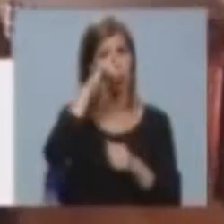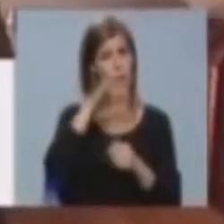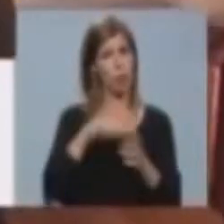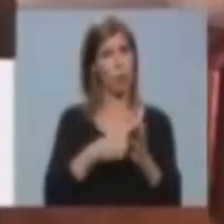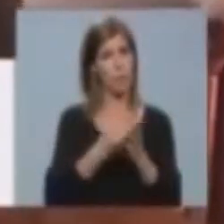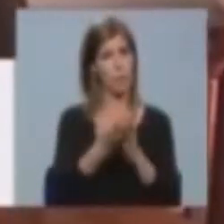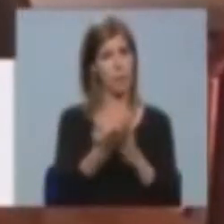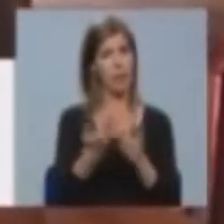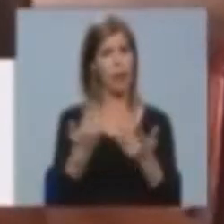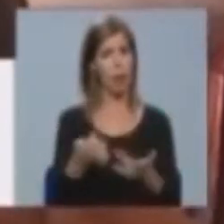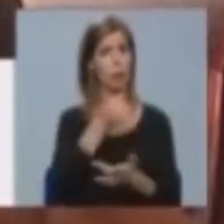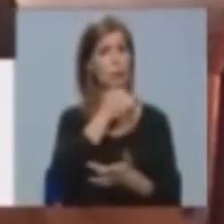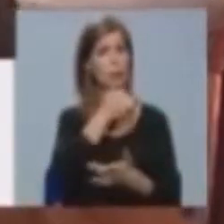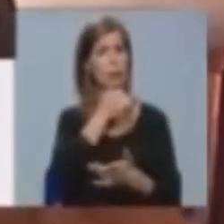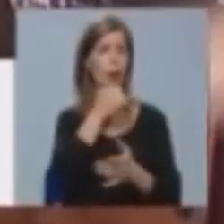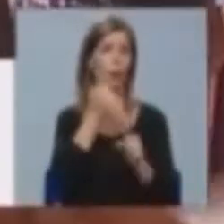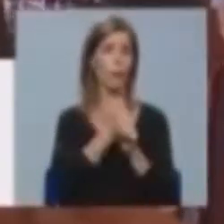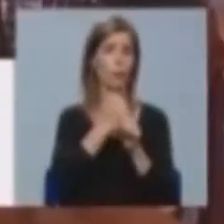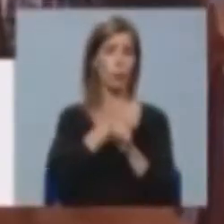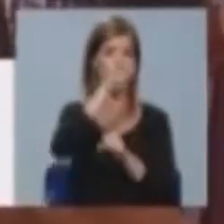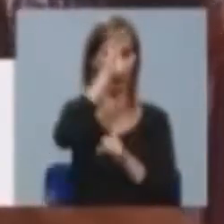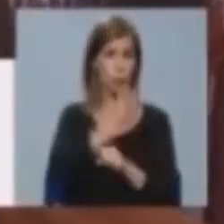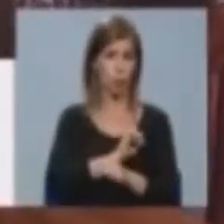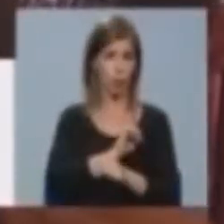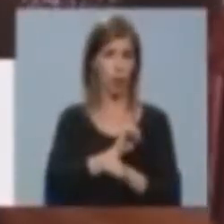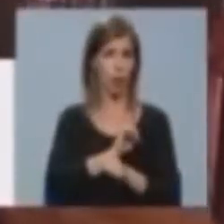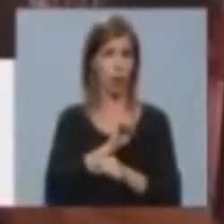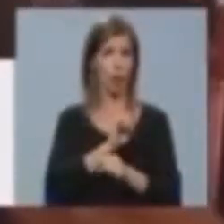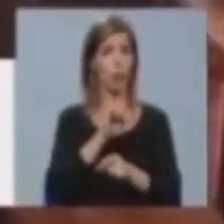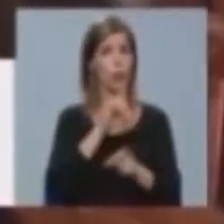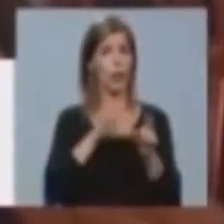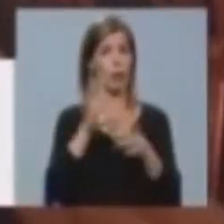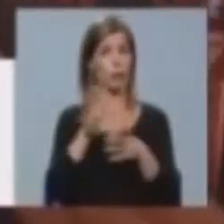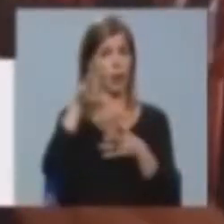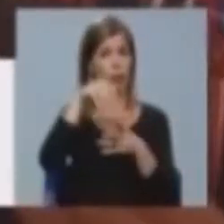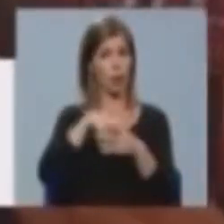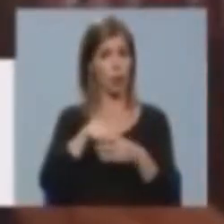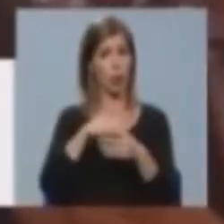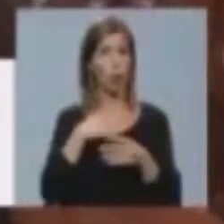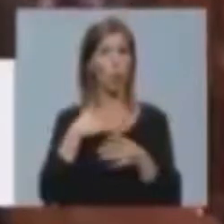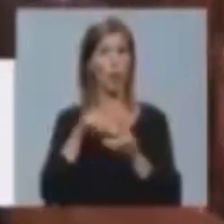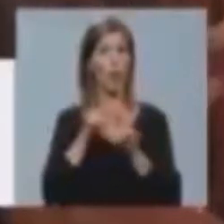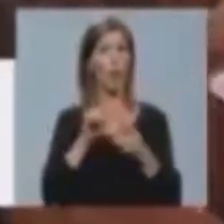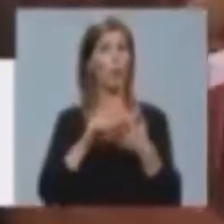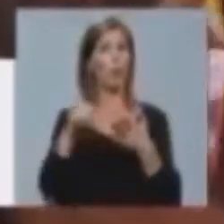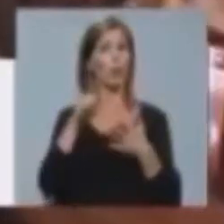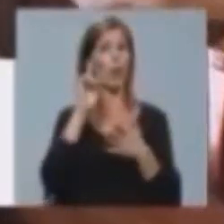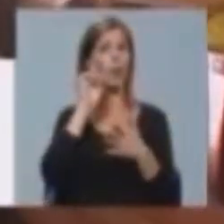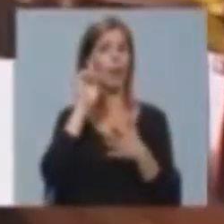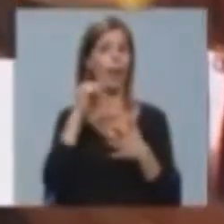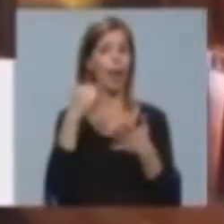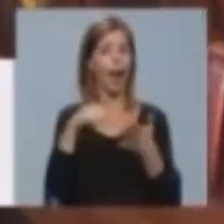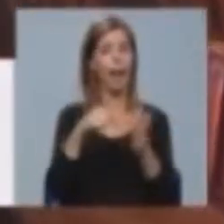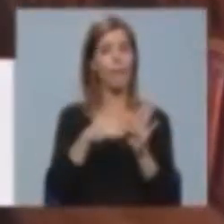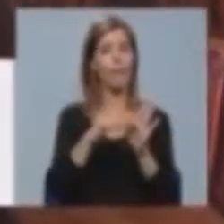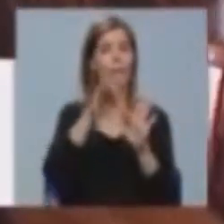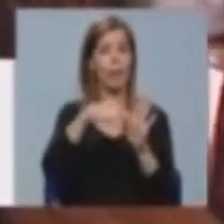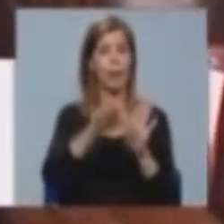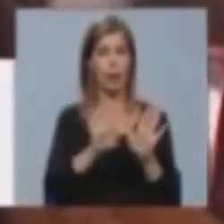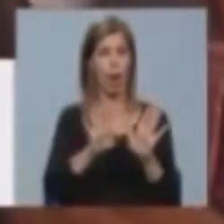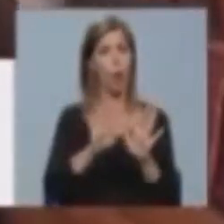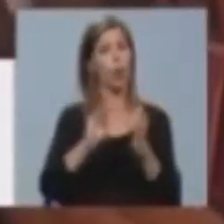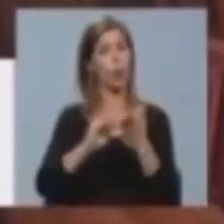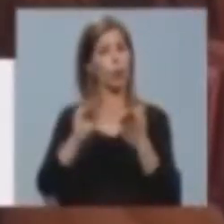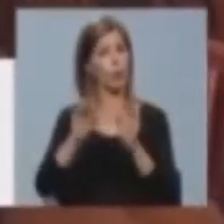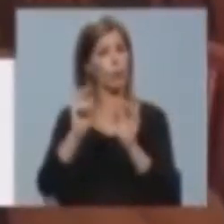ser tomadas no âmbito da função pública de integração e de eliminação de vínculos precários também abrangerão as autarquias locais e as